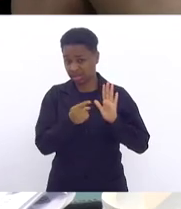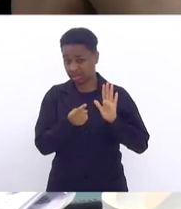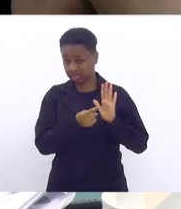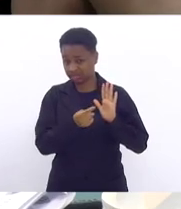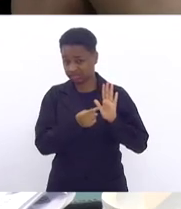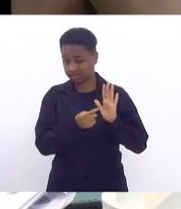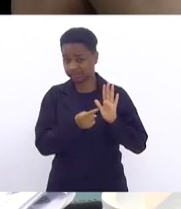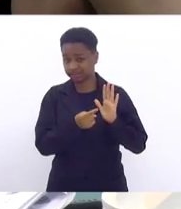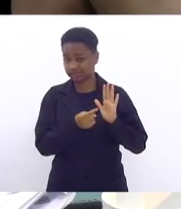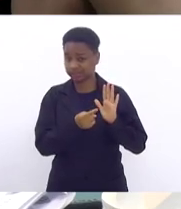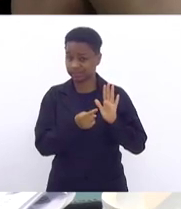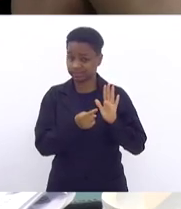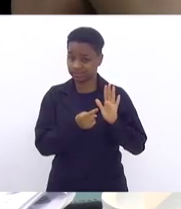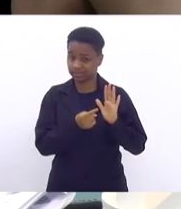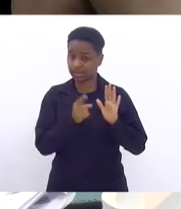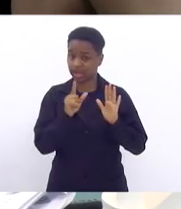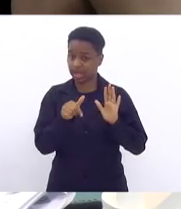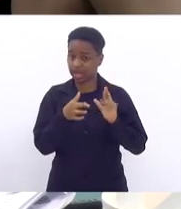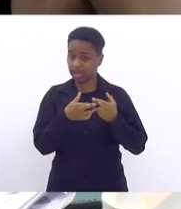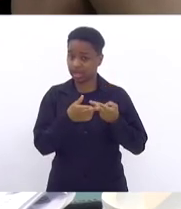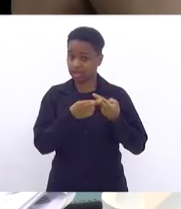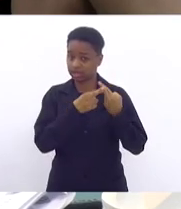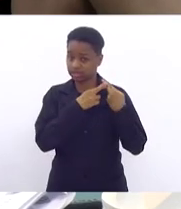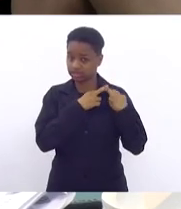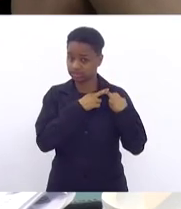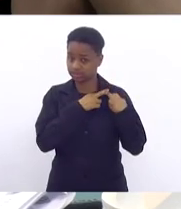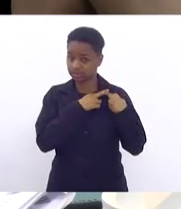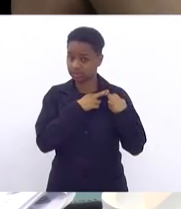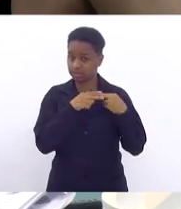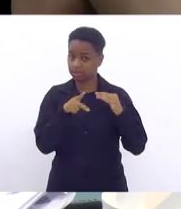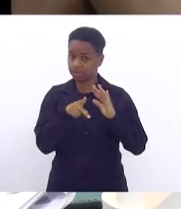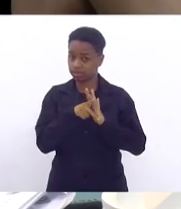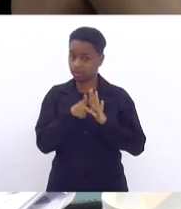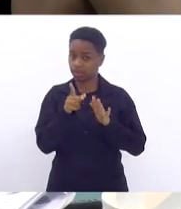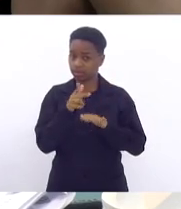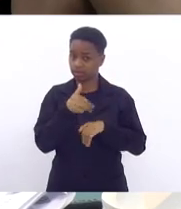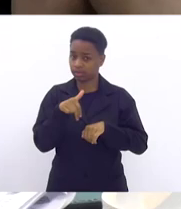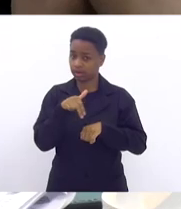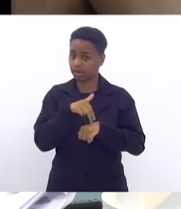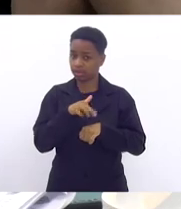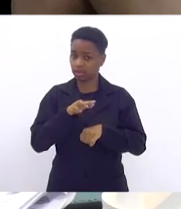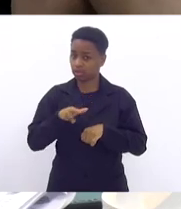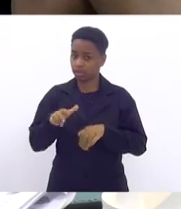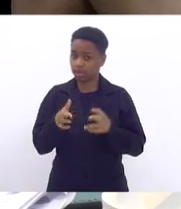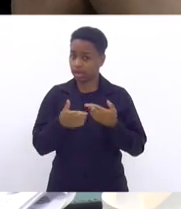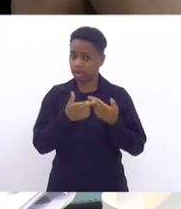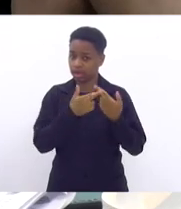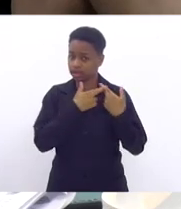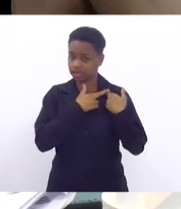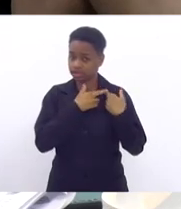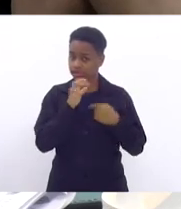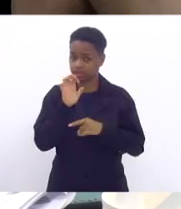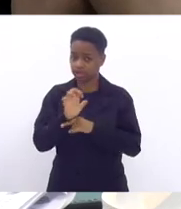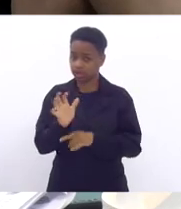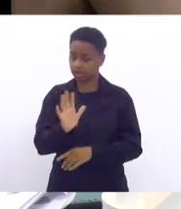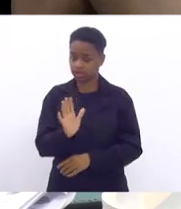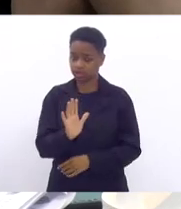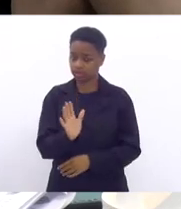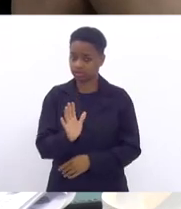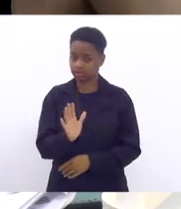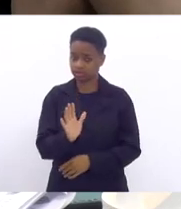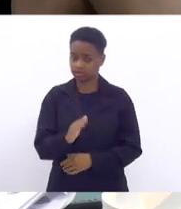legislação seria competência da União e não de competência